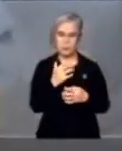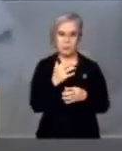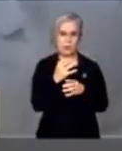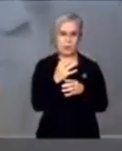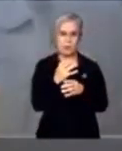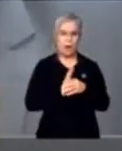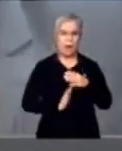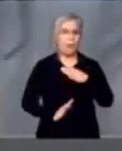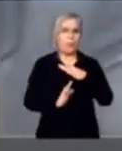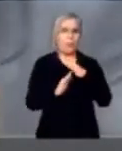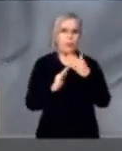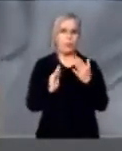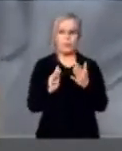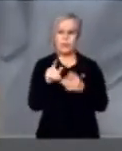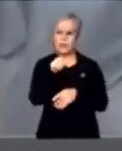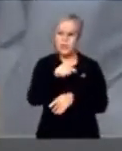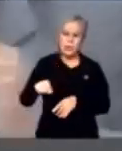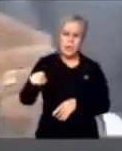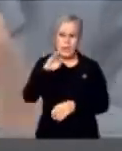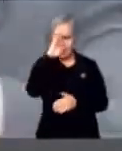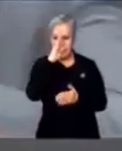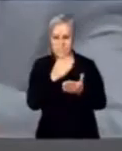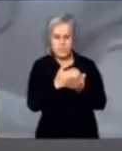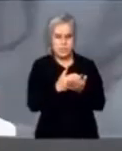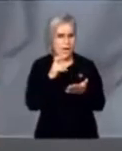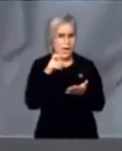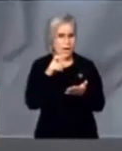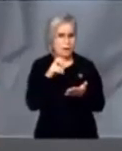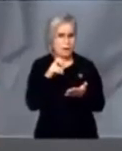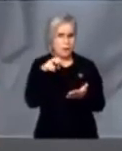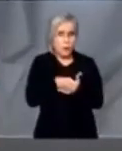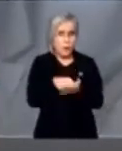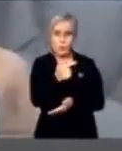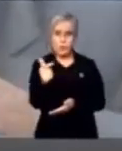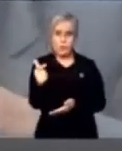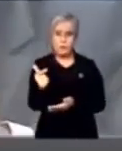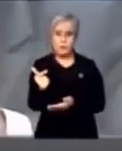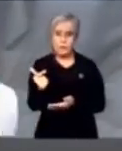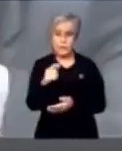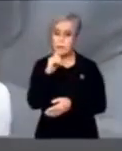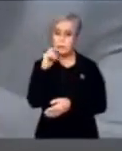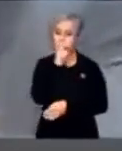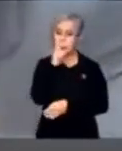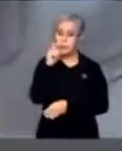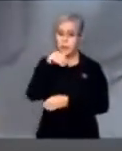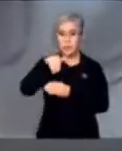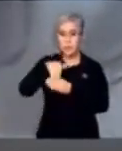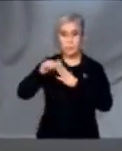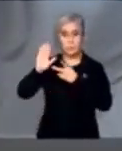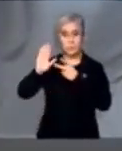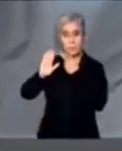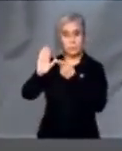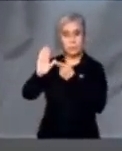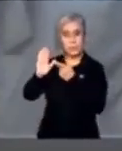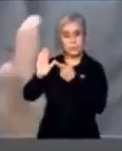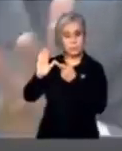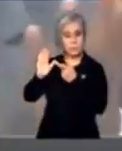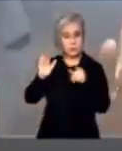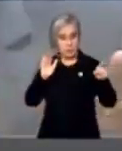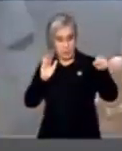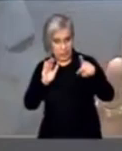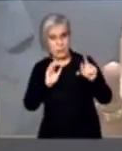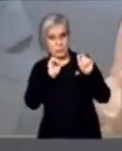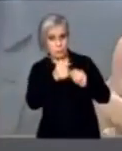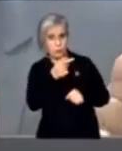Eles acreditaram na impunidade. Para tanto mentiram no processo eleitoral e agora ninguém pode evocar, mas eles podem. Porque essa mulher